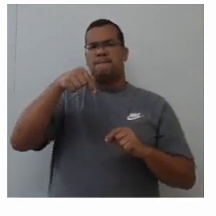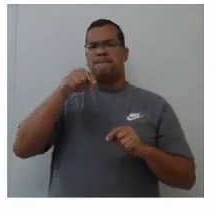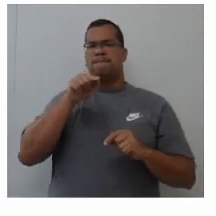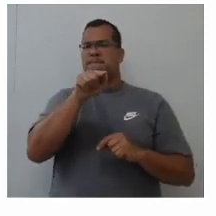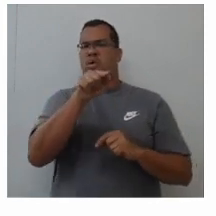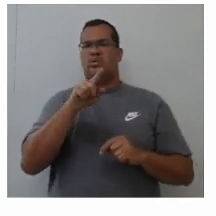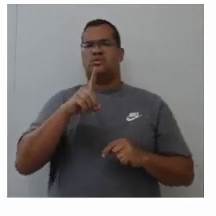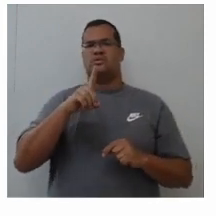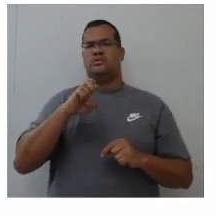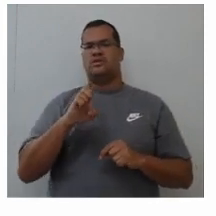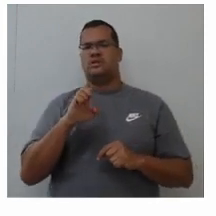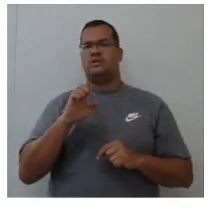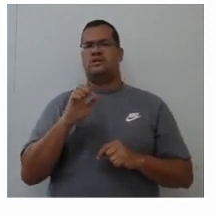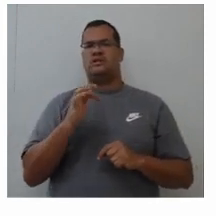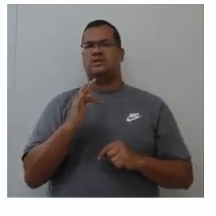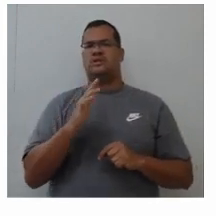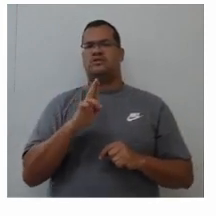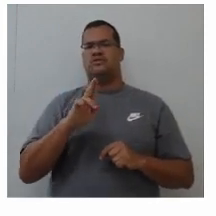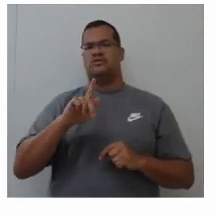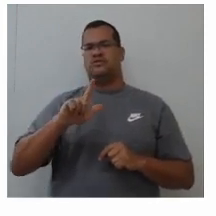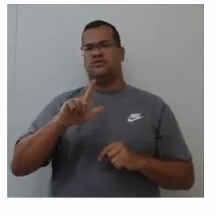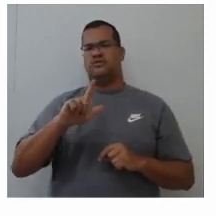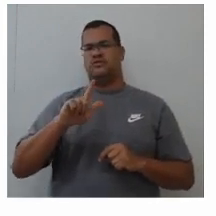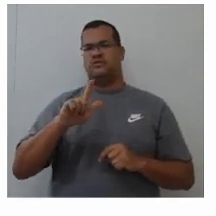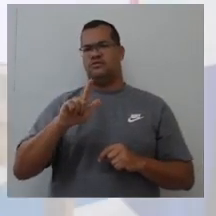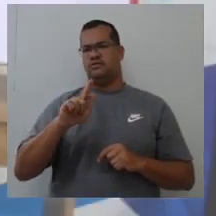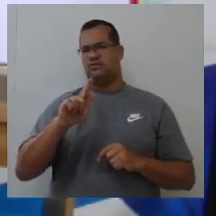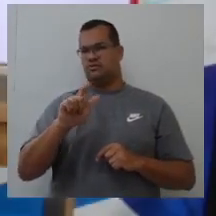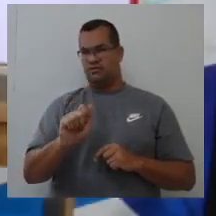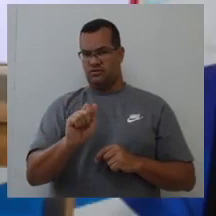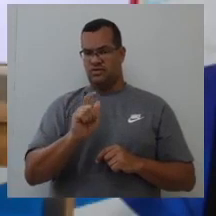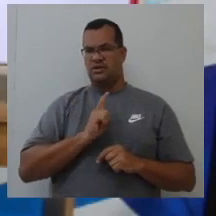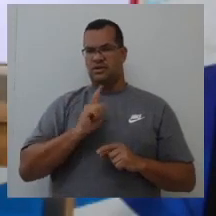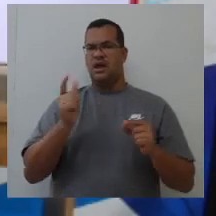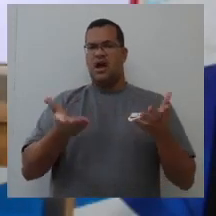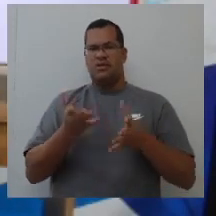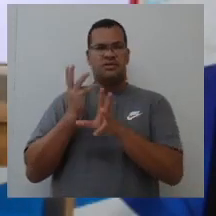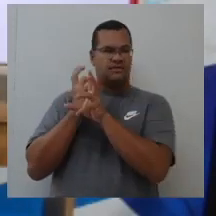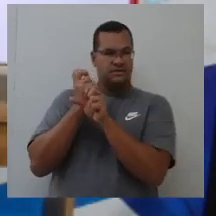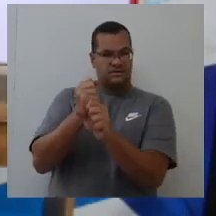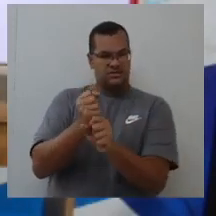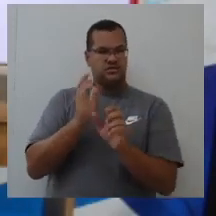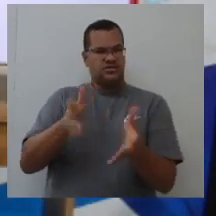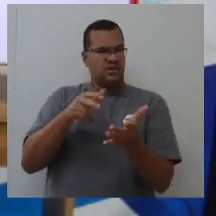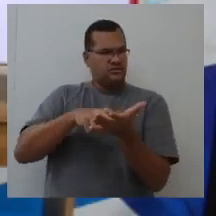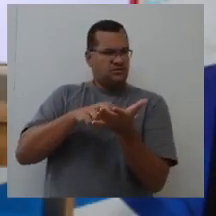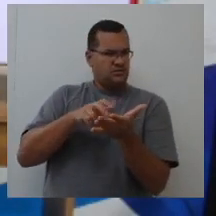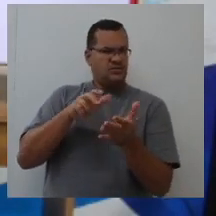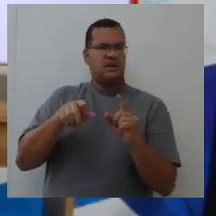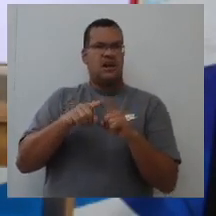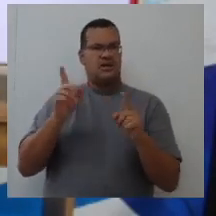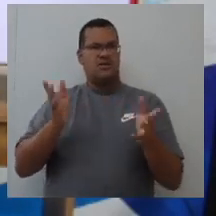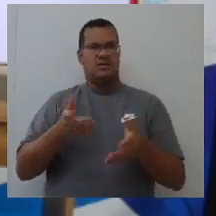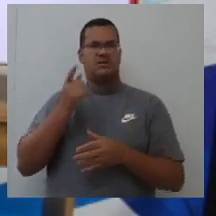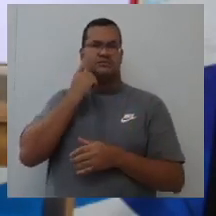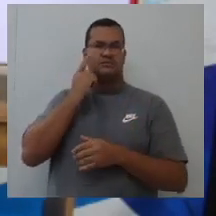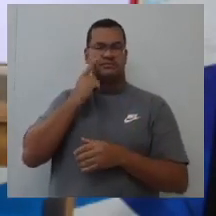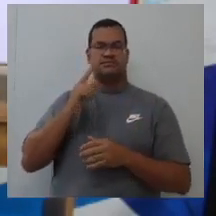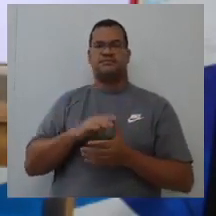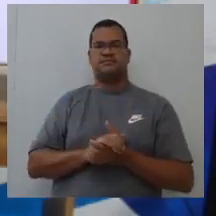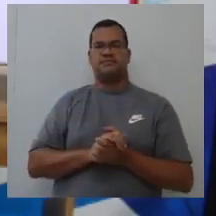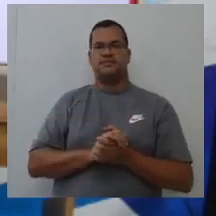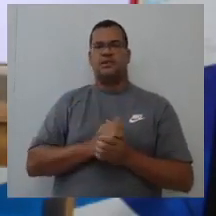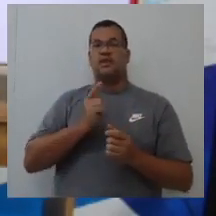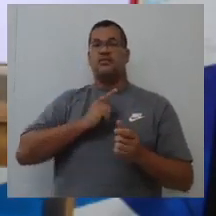certamente vocês viram isso aí, e hoje a gente vai fazer agora, nesse instante, uma revisão. Eu quero que vocês acompanhem bem direitinho. Olha só, você que está